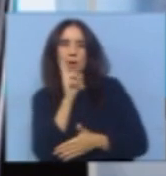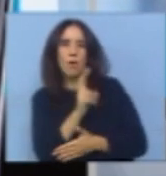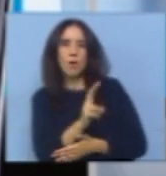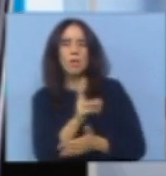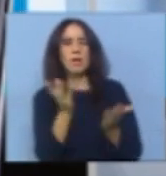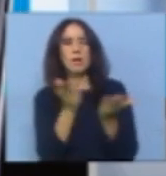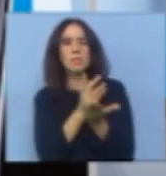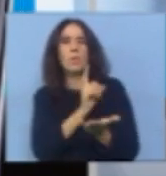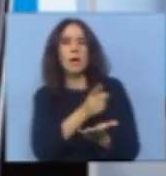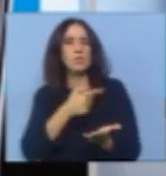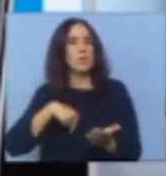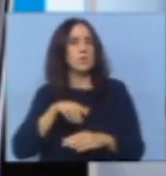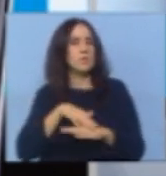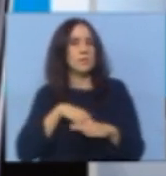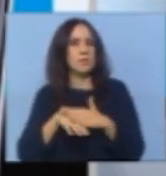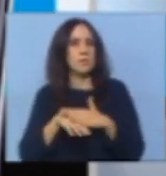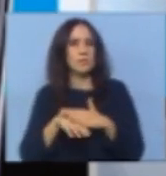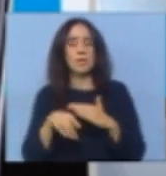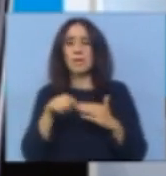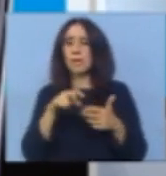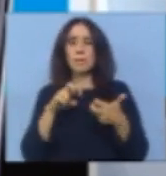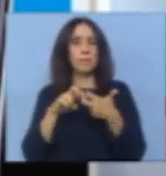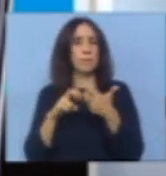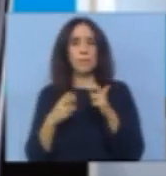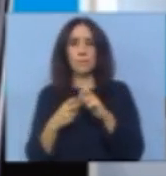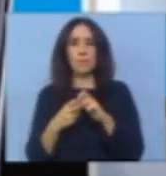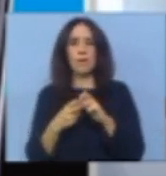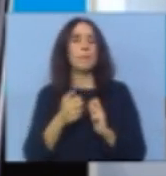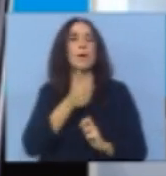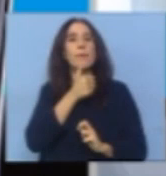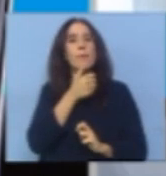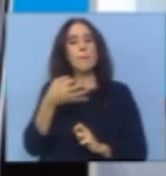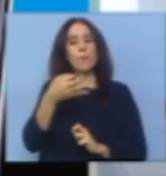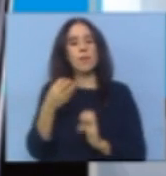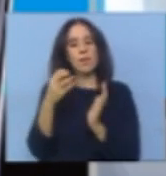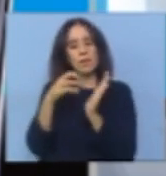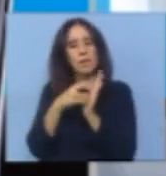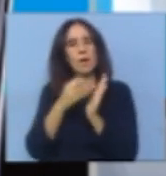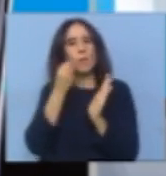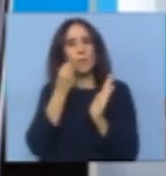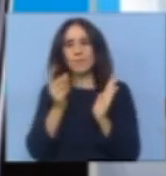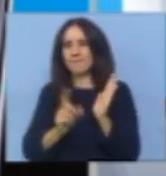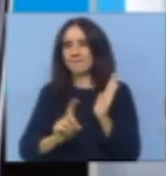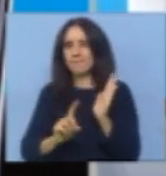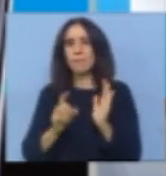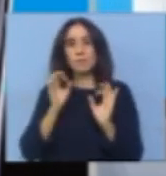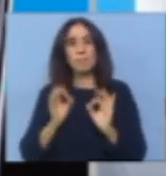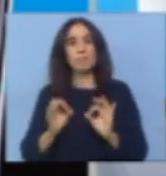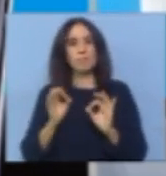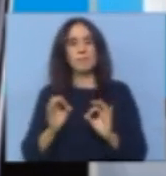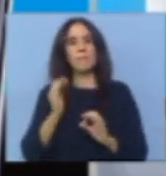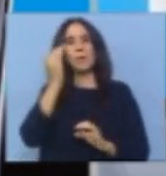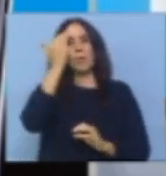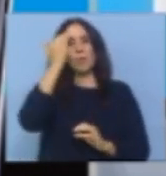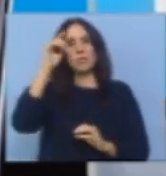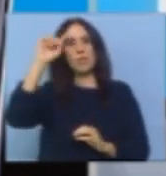de relações fazemos, não é um problema de como é que a moeda está gravada, mas sim da